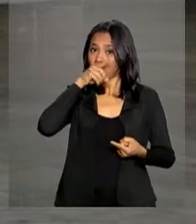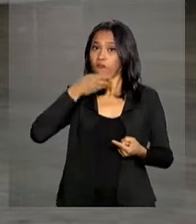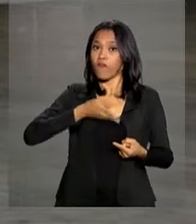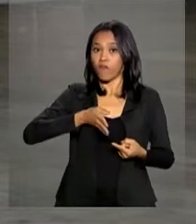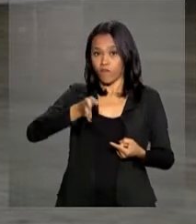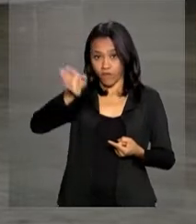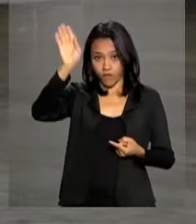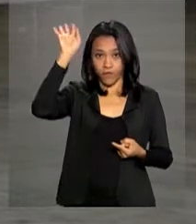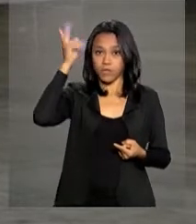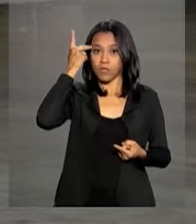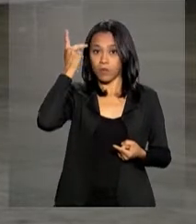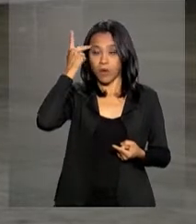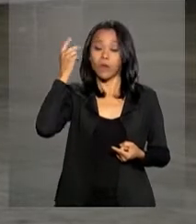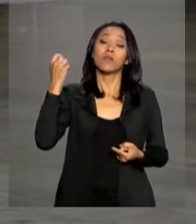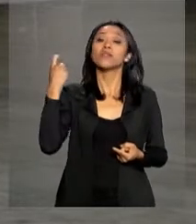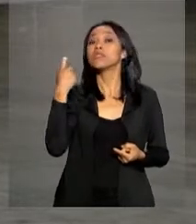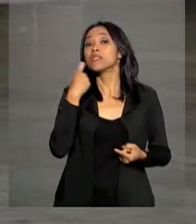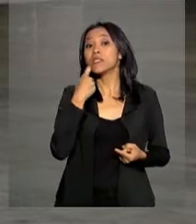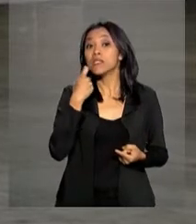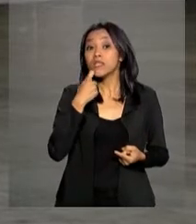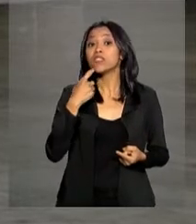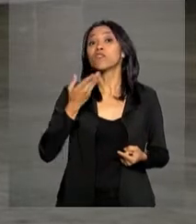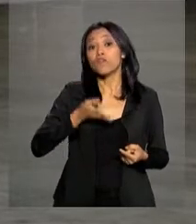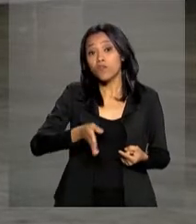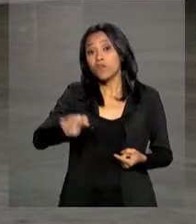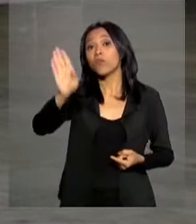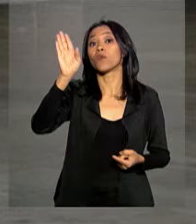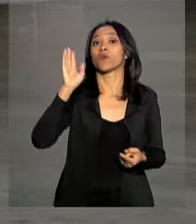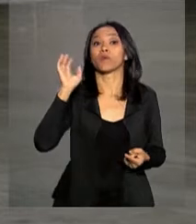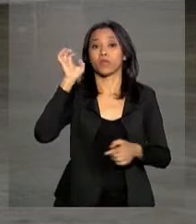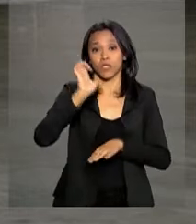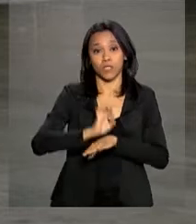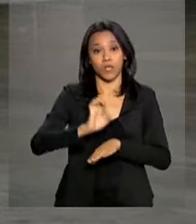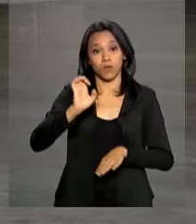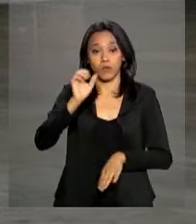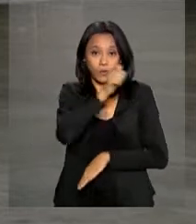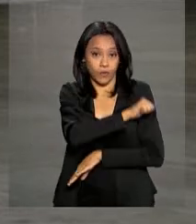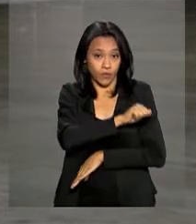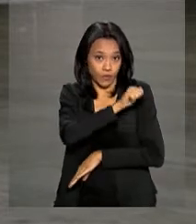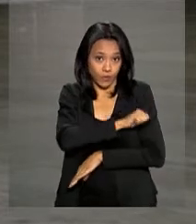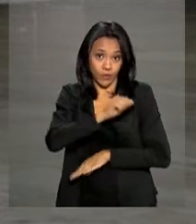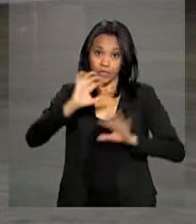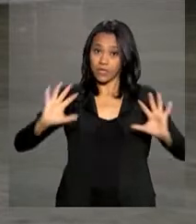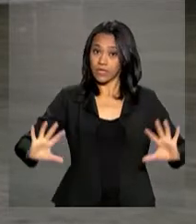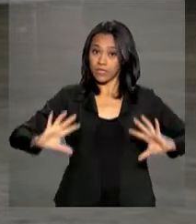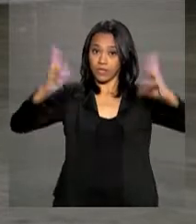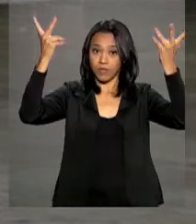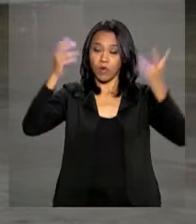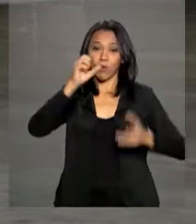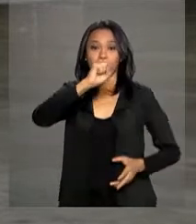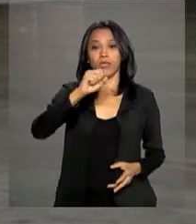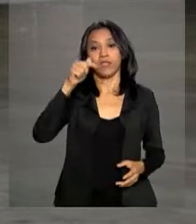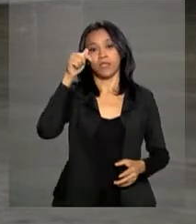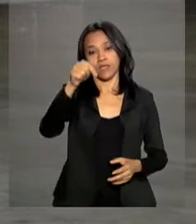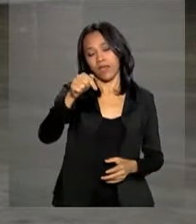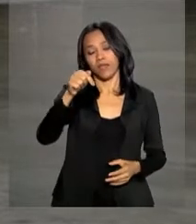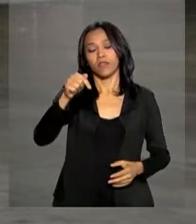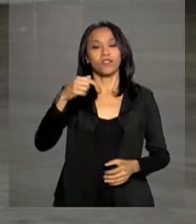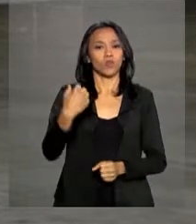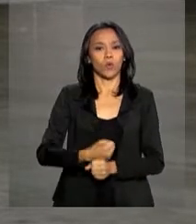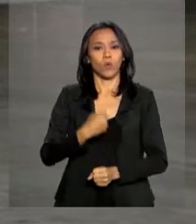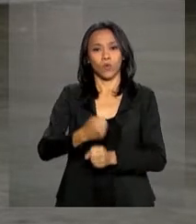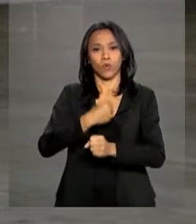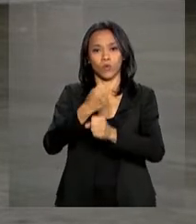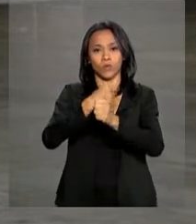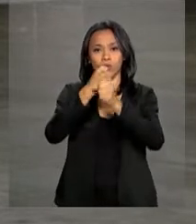sexta feira ele esteve no rio de janeiro onde participou da celebração de 87 anos da construção do cristo